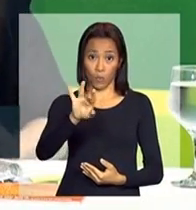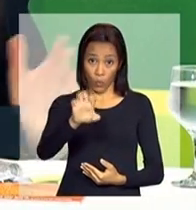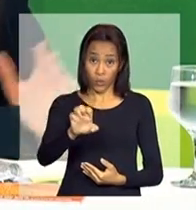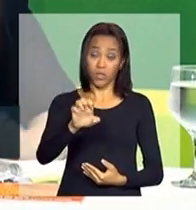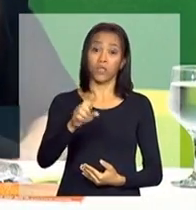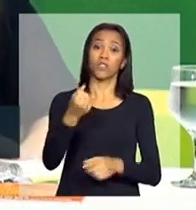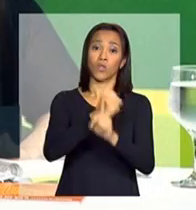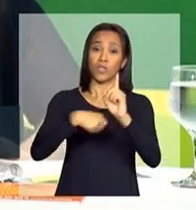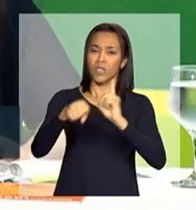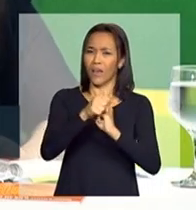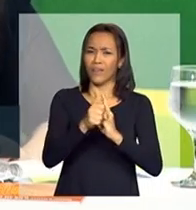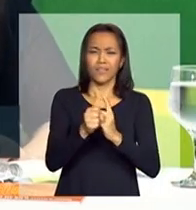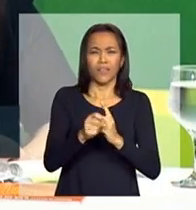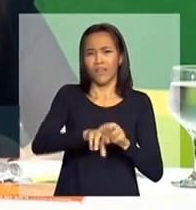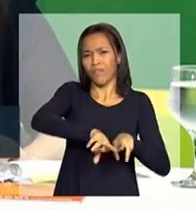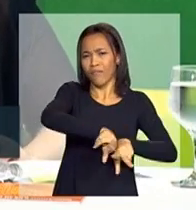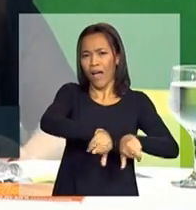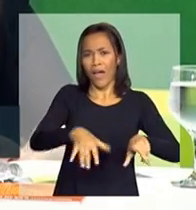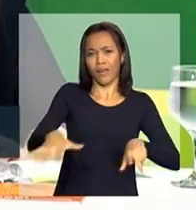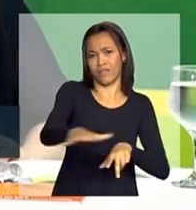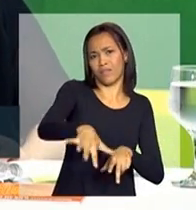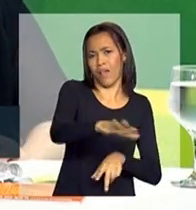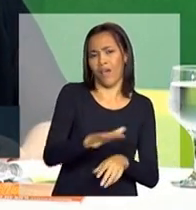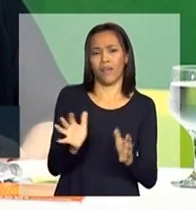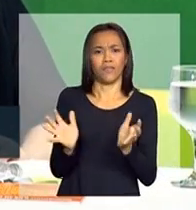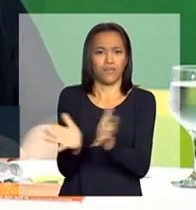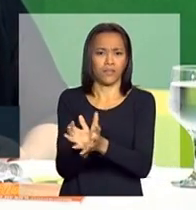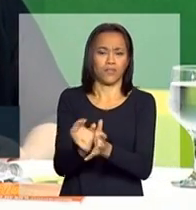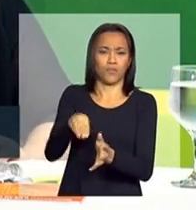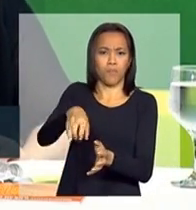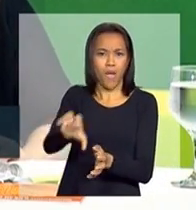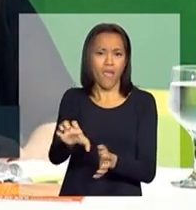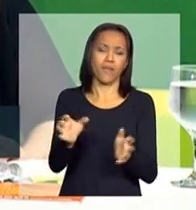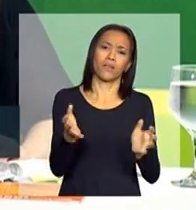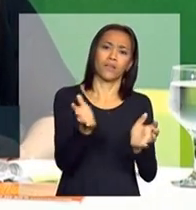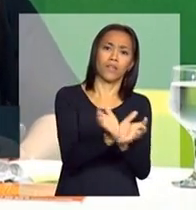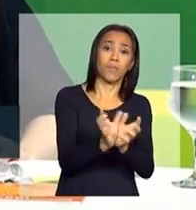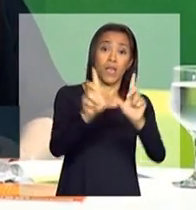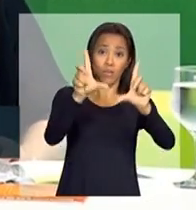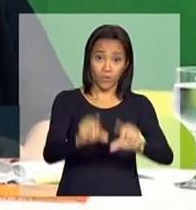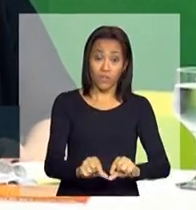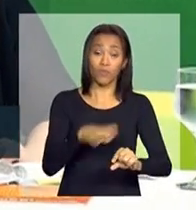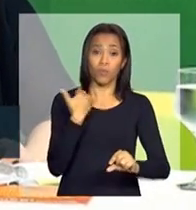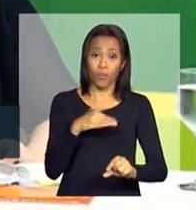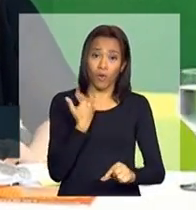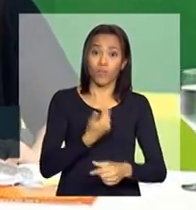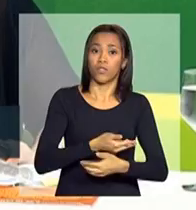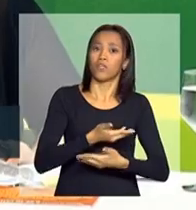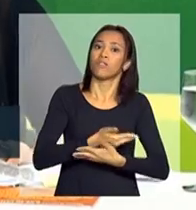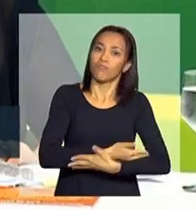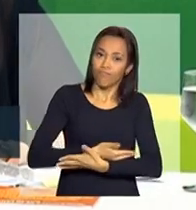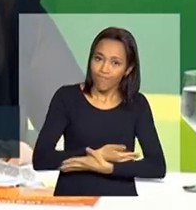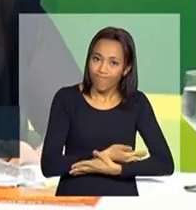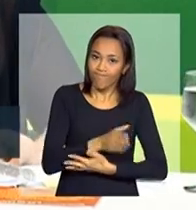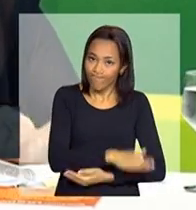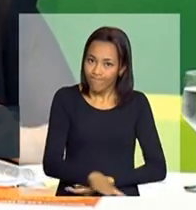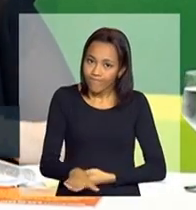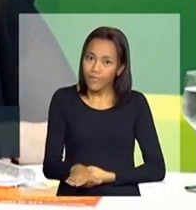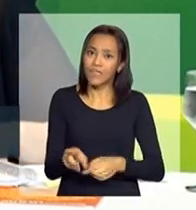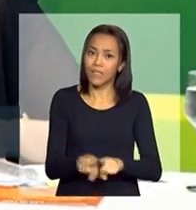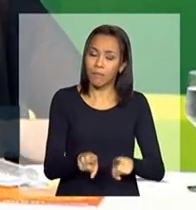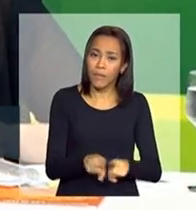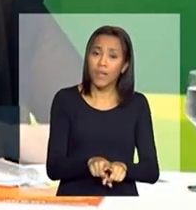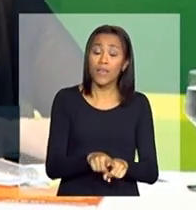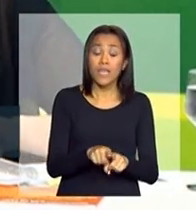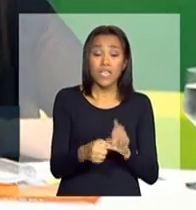como o ministro mercad gente vai falar na redução da mortalidade infantil e um conjunto de outros indicadores que mostram